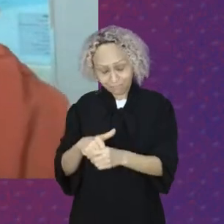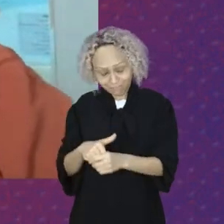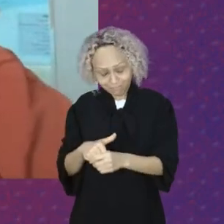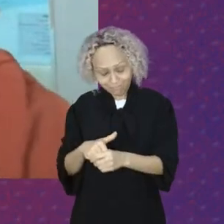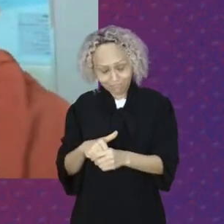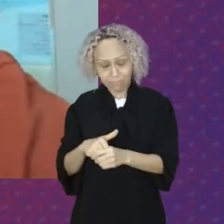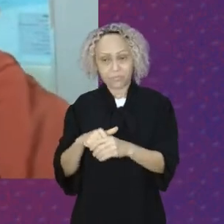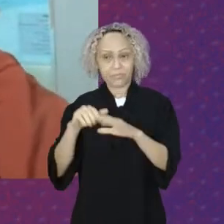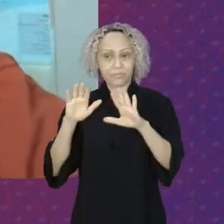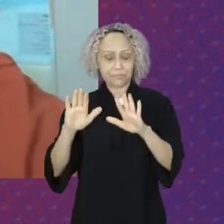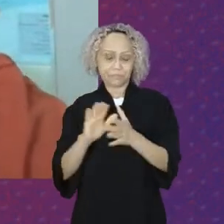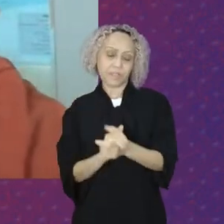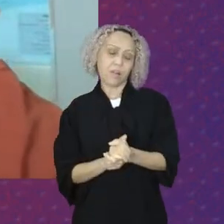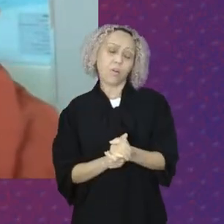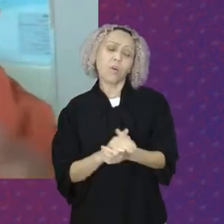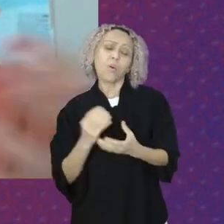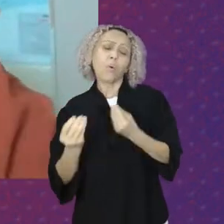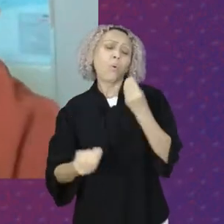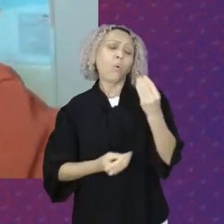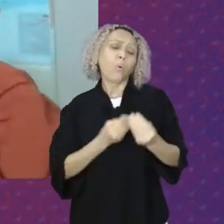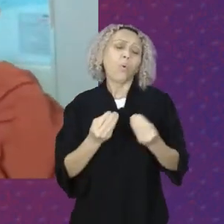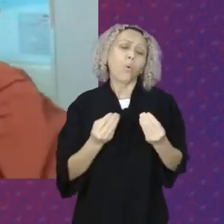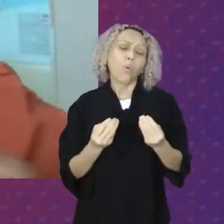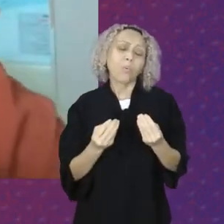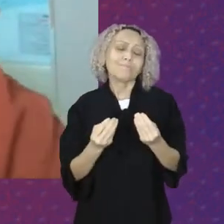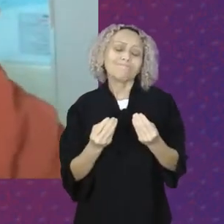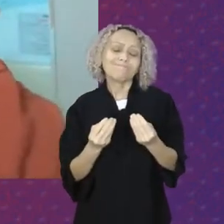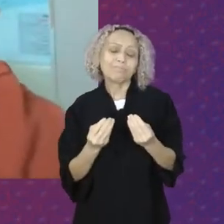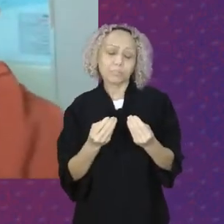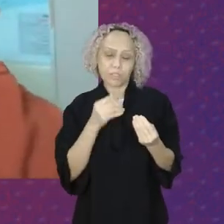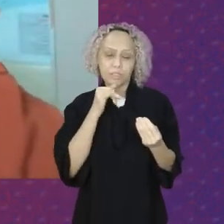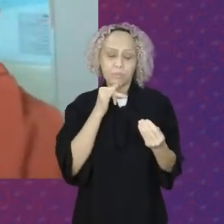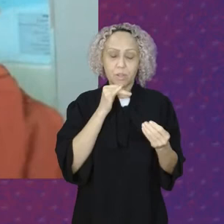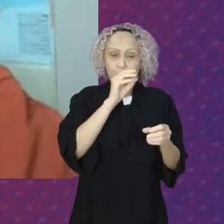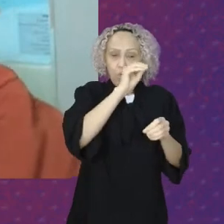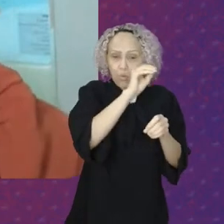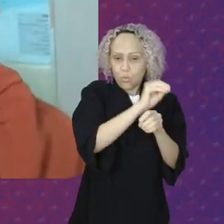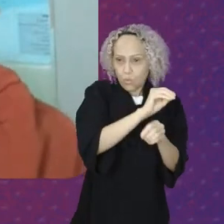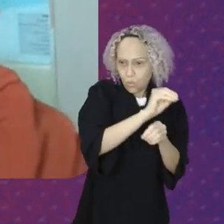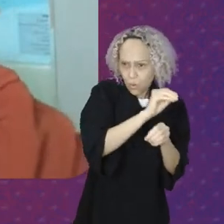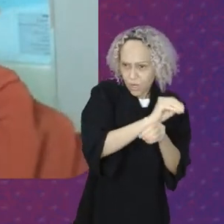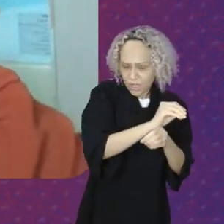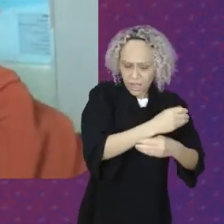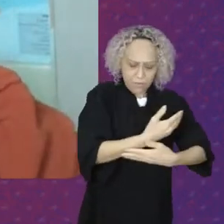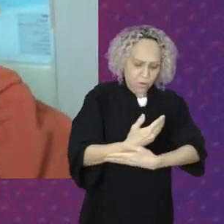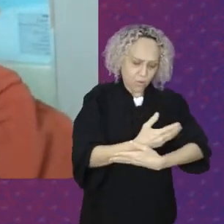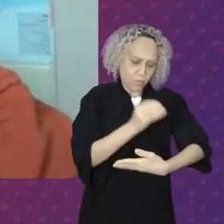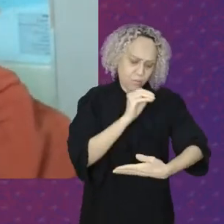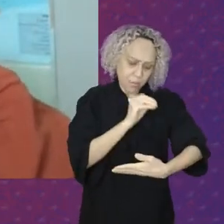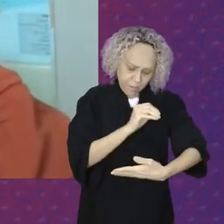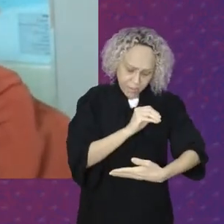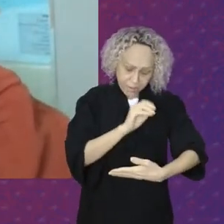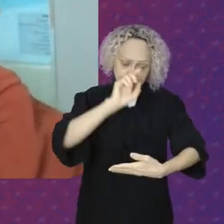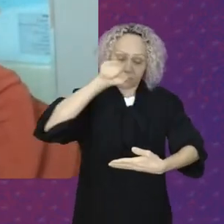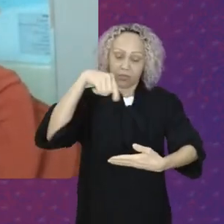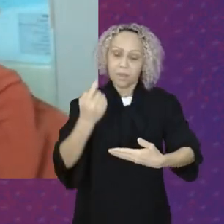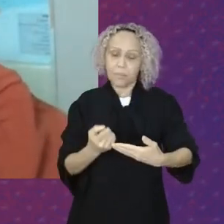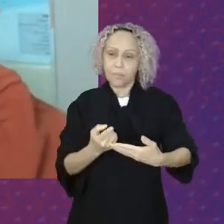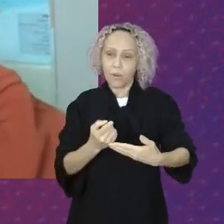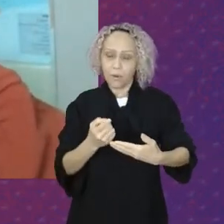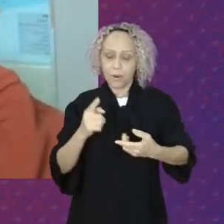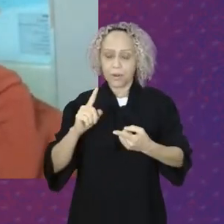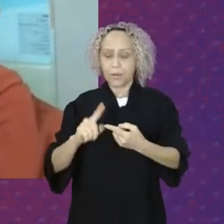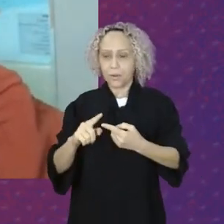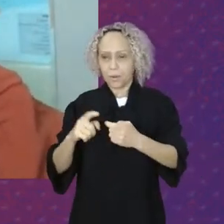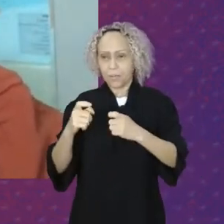com a ajuda de fisioterapeuta, da minha médica que fez meu parto, da minha rede de apoio, mas principalmente dos profissionais de